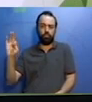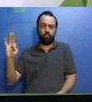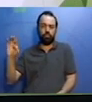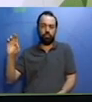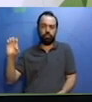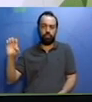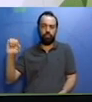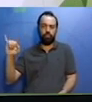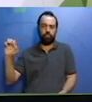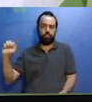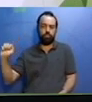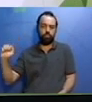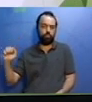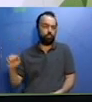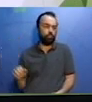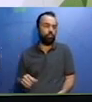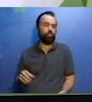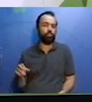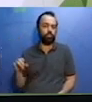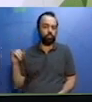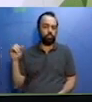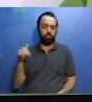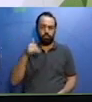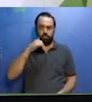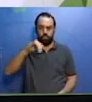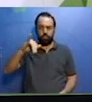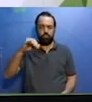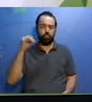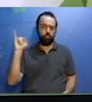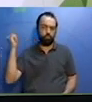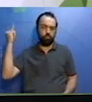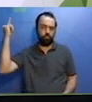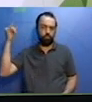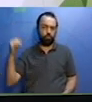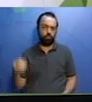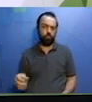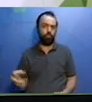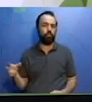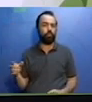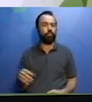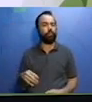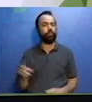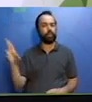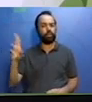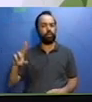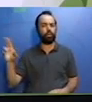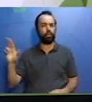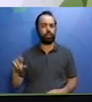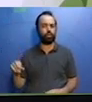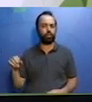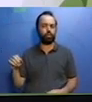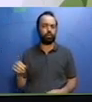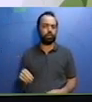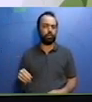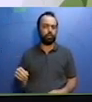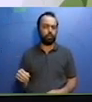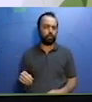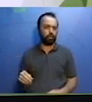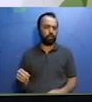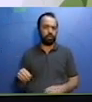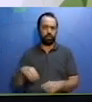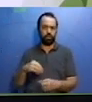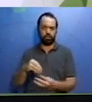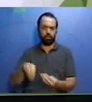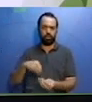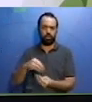Uma outra informação importante, né, que no garimpo, para aumentar a densidade do ouro, eles